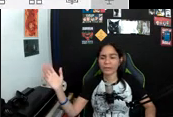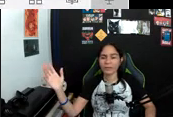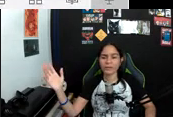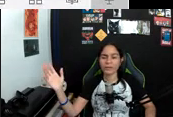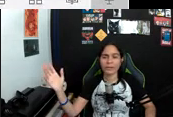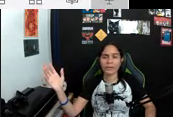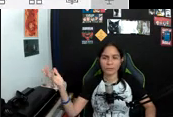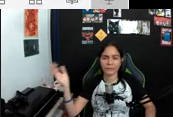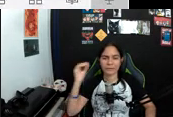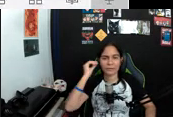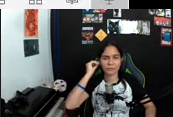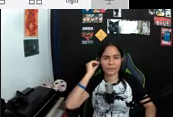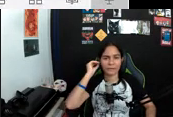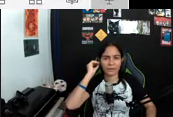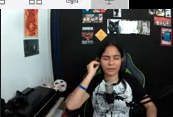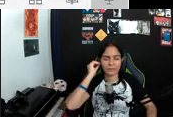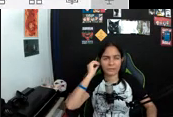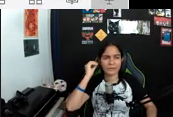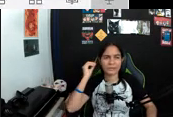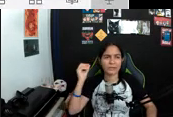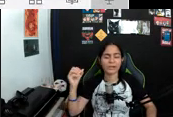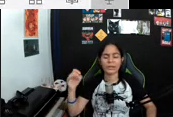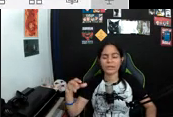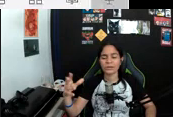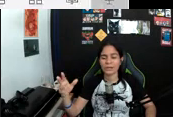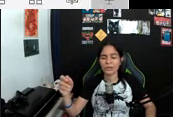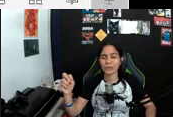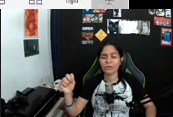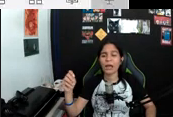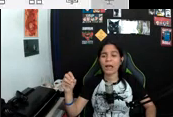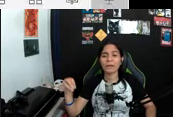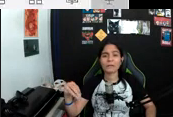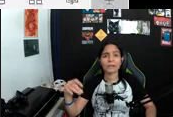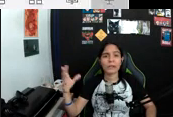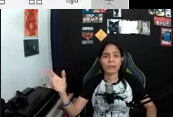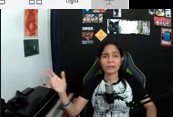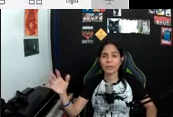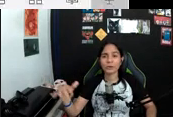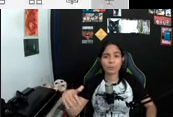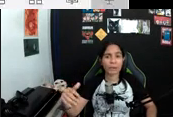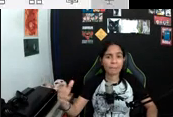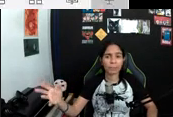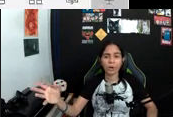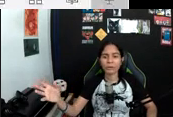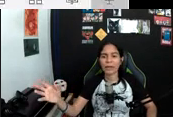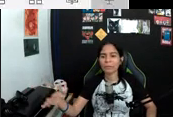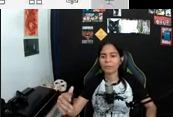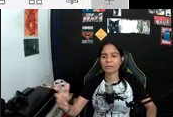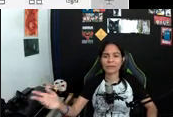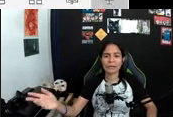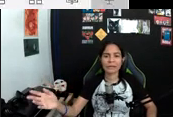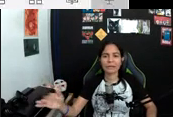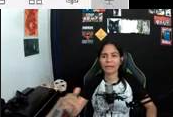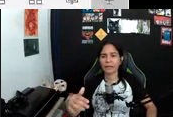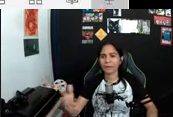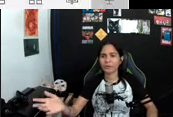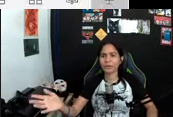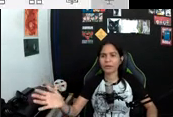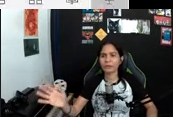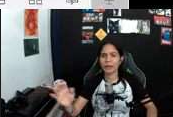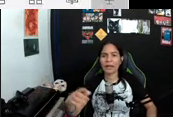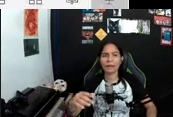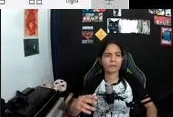você não acredita em Deus, por exemplo, né? A ausência de religião. Você não acredita em Deus, como é que pode? Por isso que você está assim,